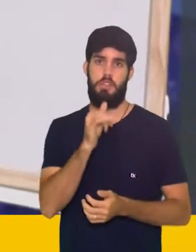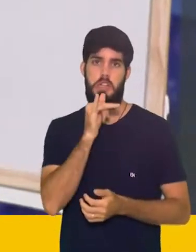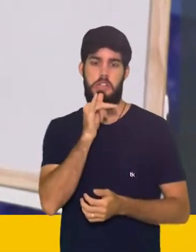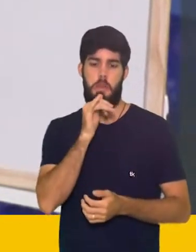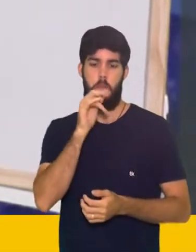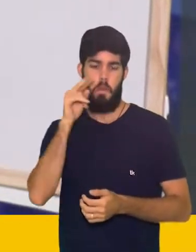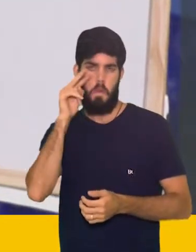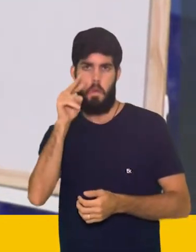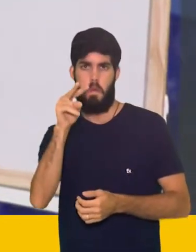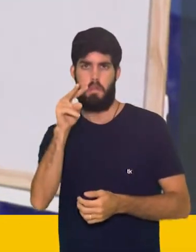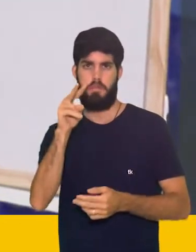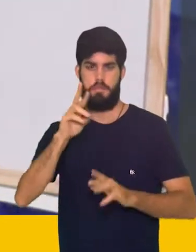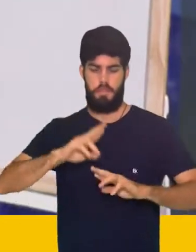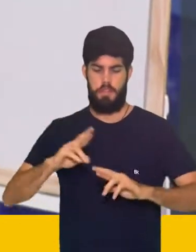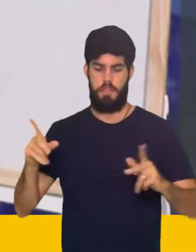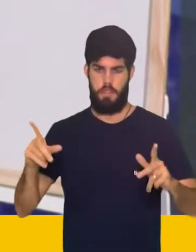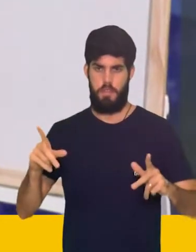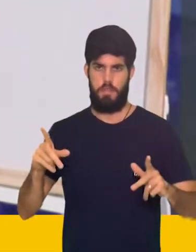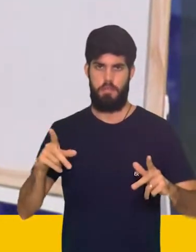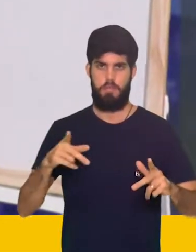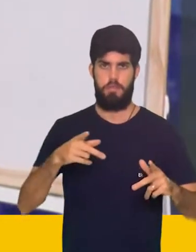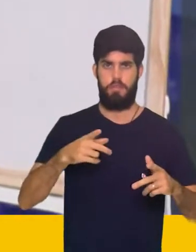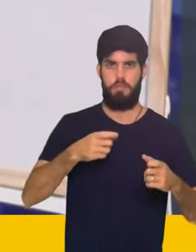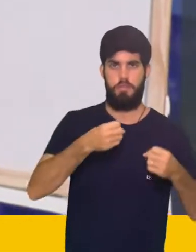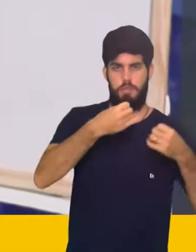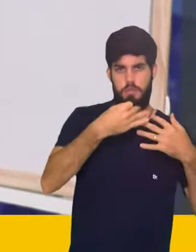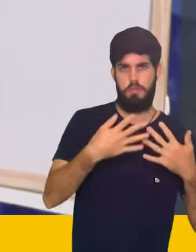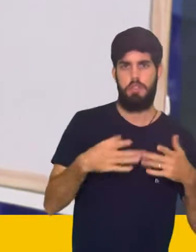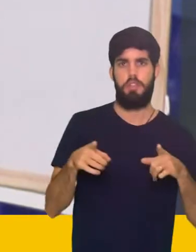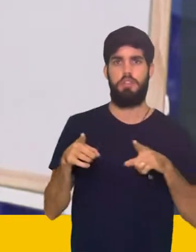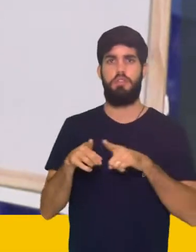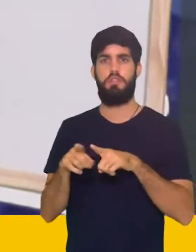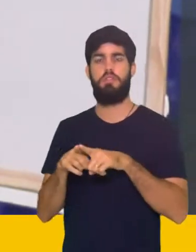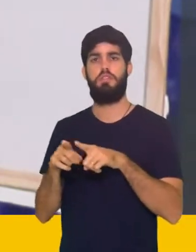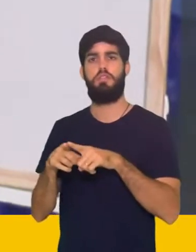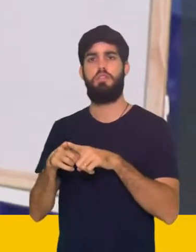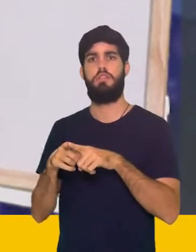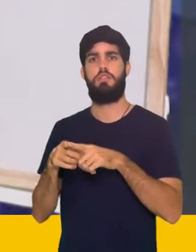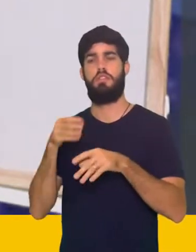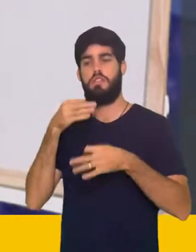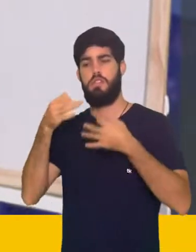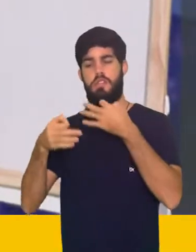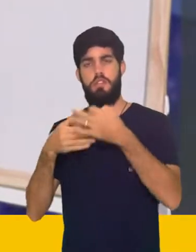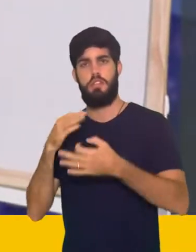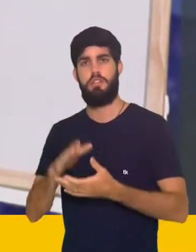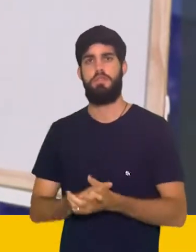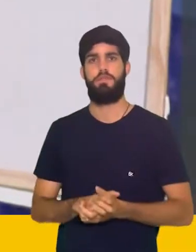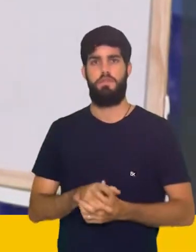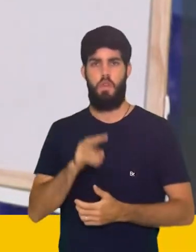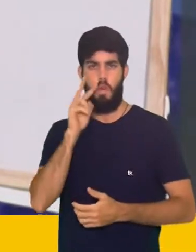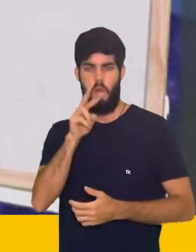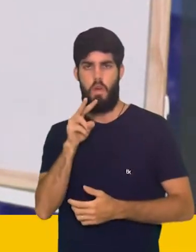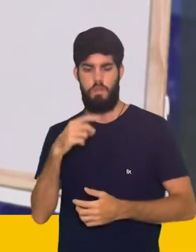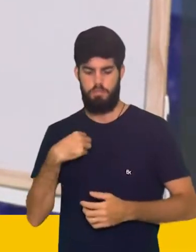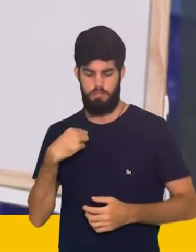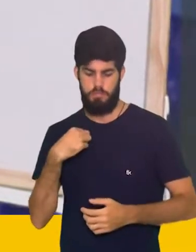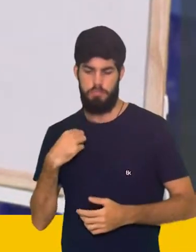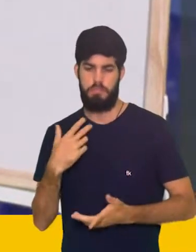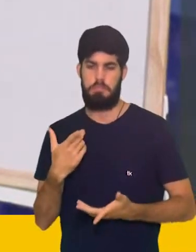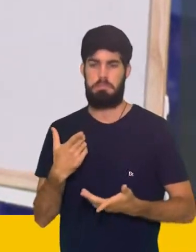mim aqui e vamos fazer a diferença entre comentário e dissertação. Eu cheguei, você olha para minha roupa e diz